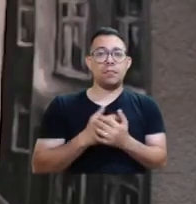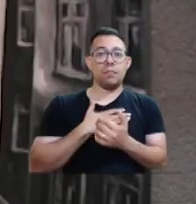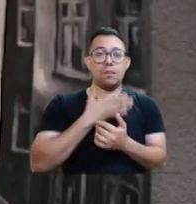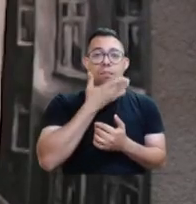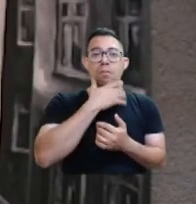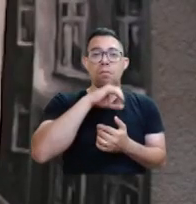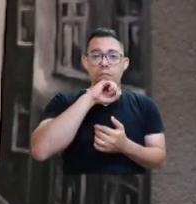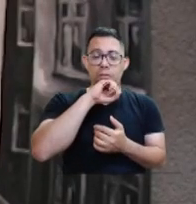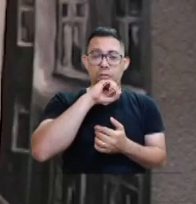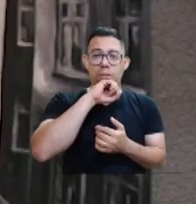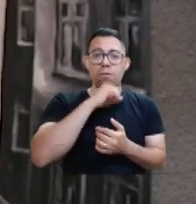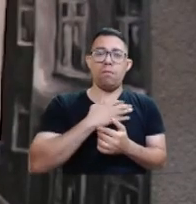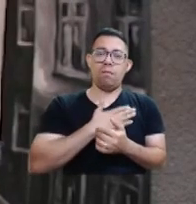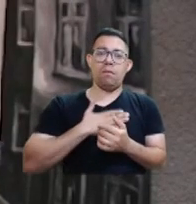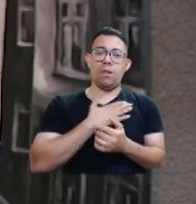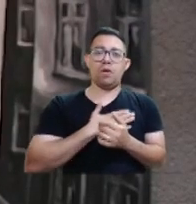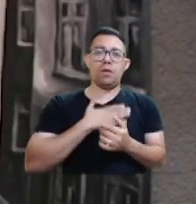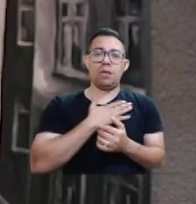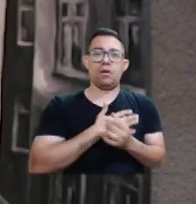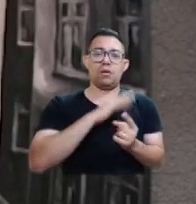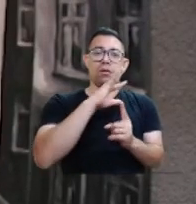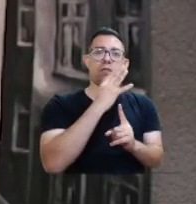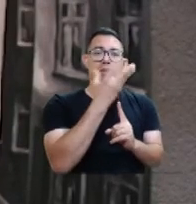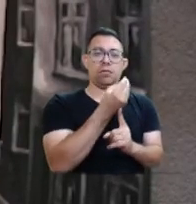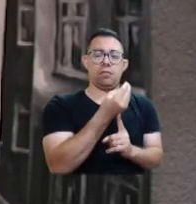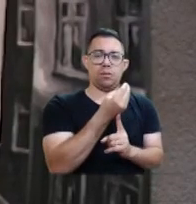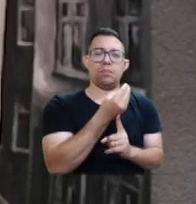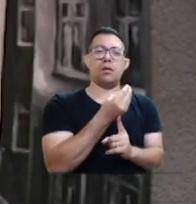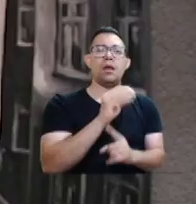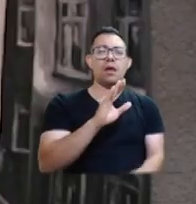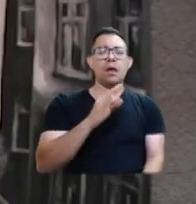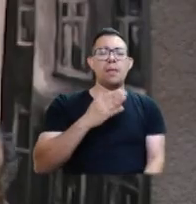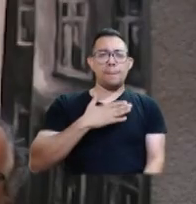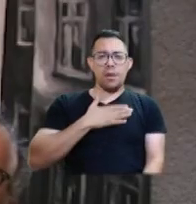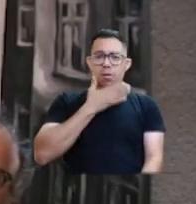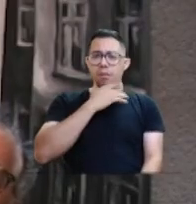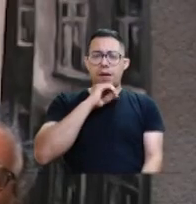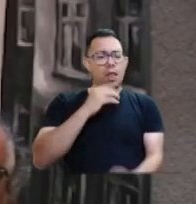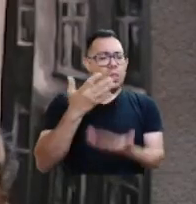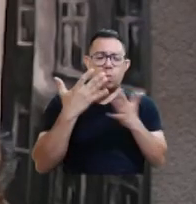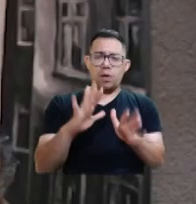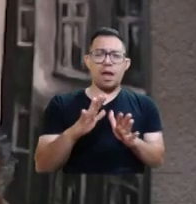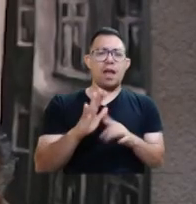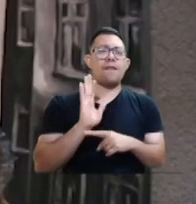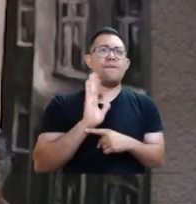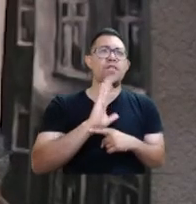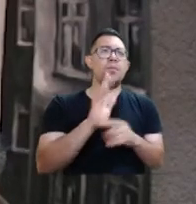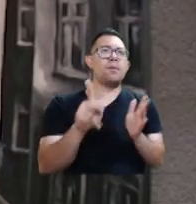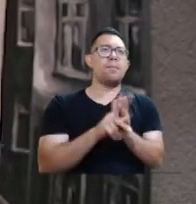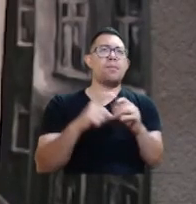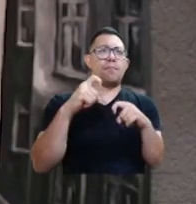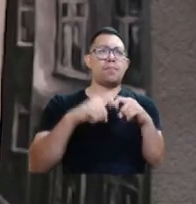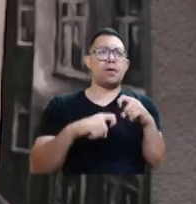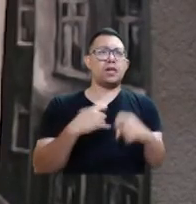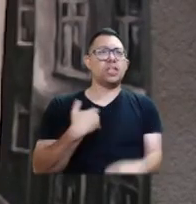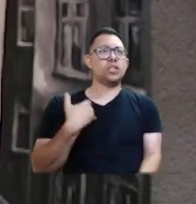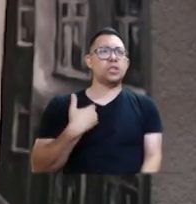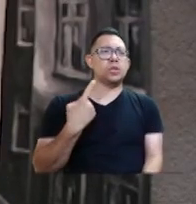por razões pessoais, ele não quis que na gramofone tivesse filmes eróticos.